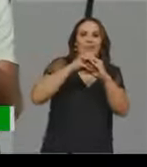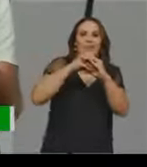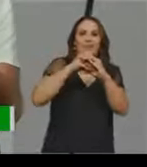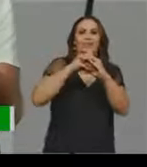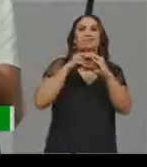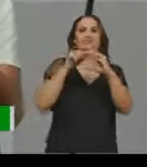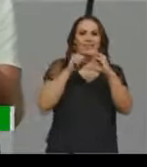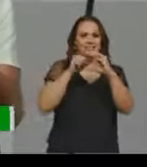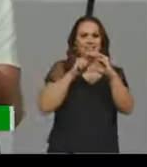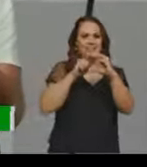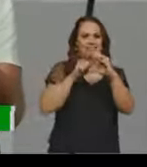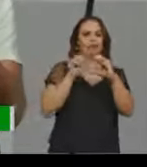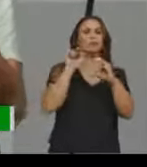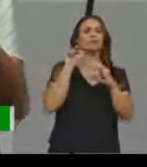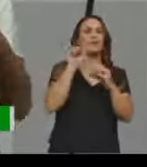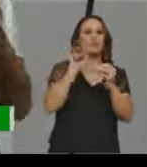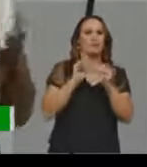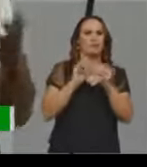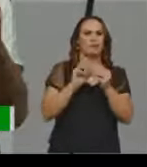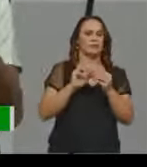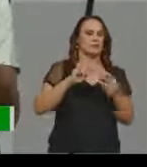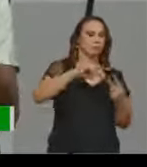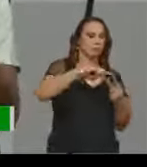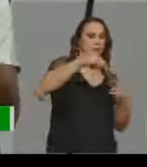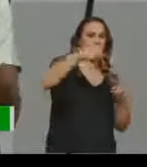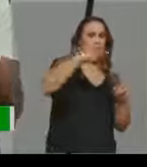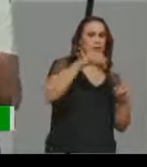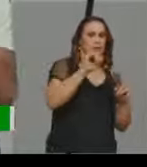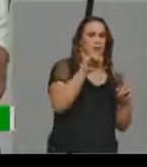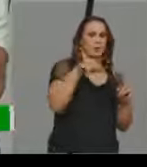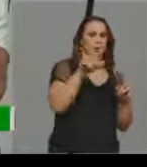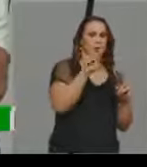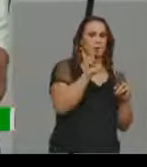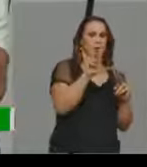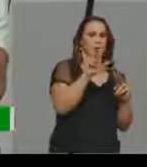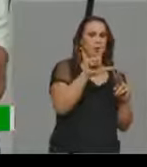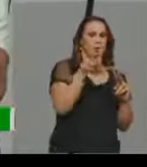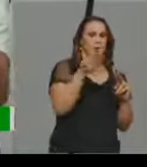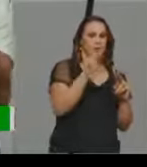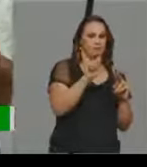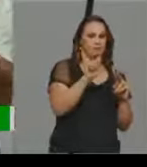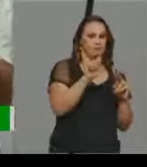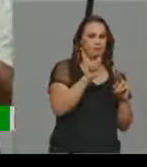você vai tirar os genes deles, que pode causar doença para o ser humano, vai deixar aqueles genes